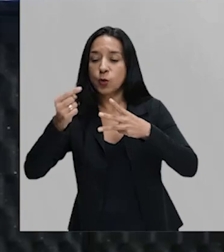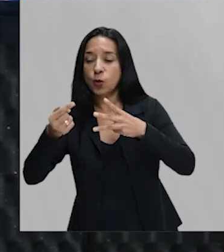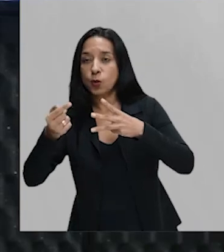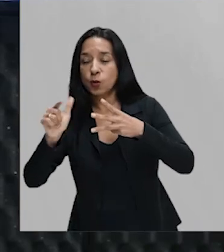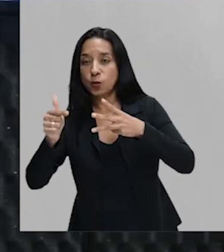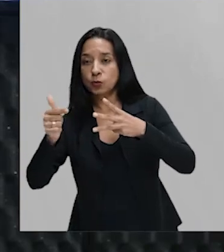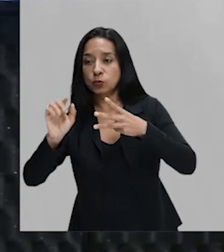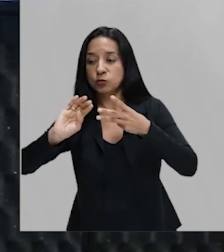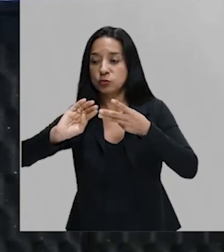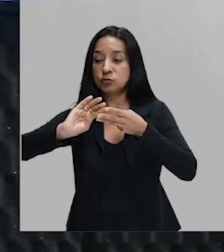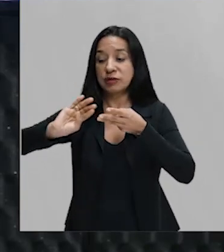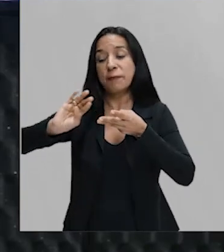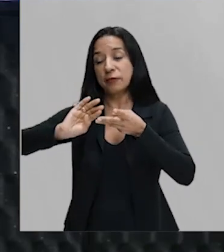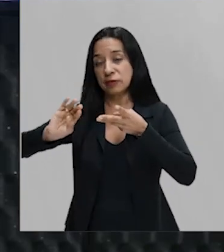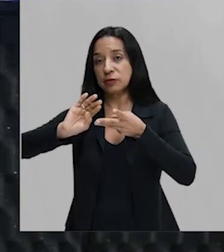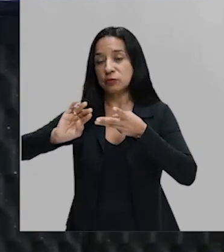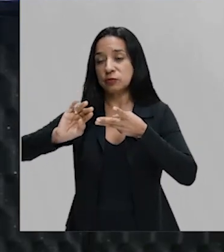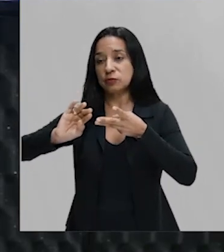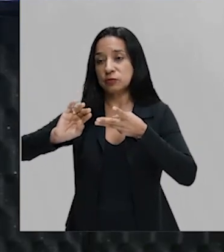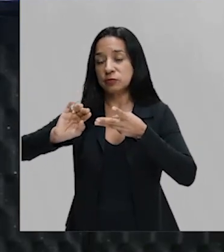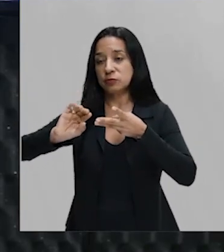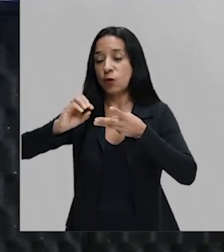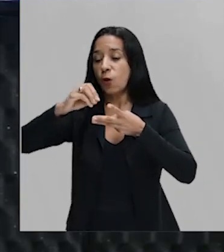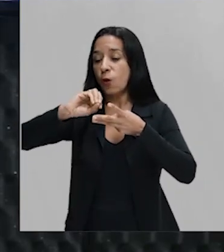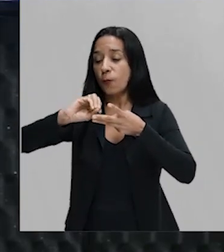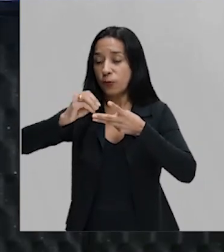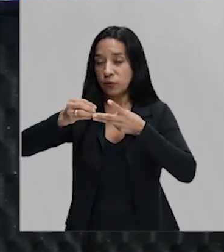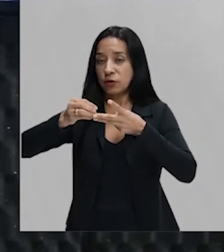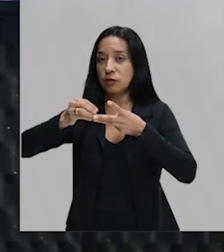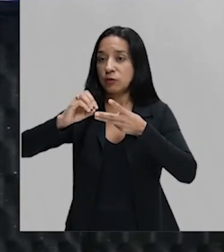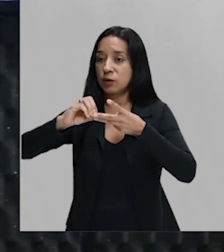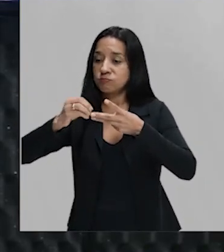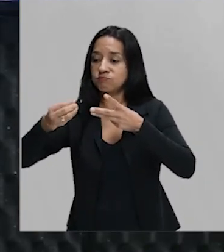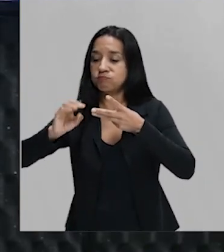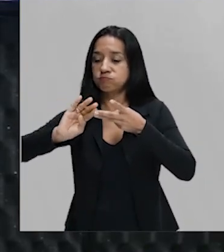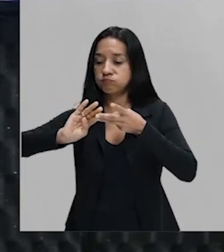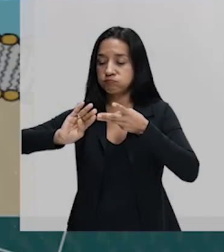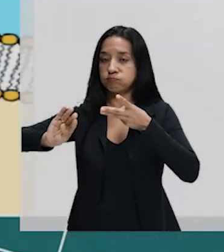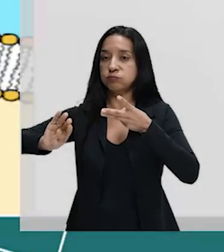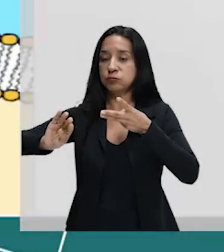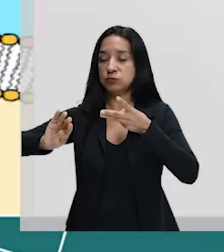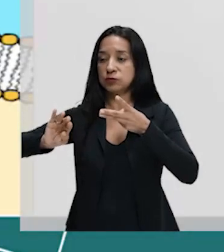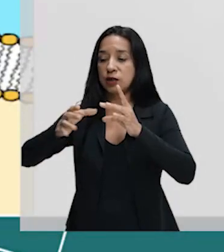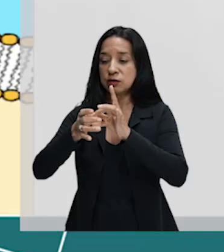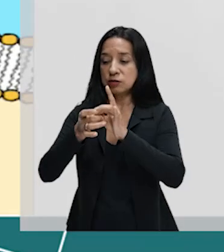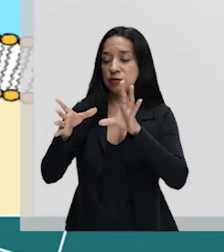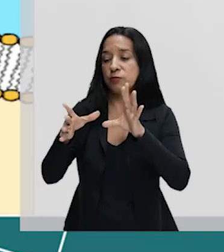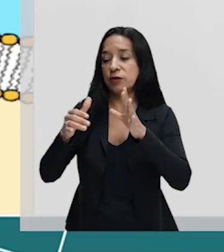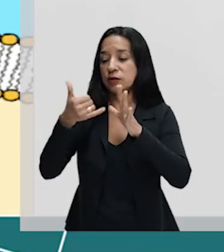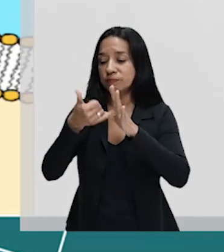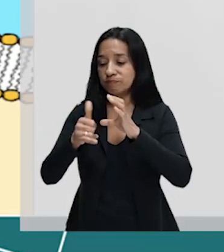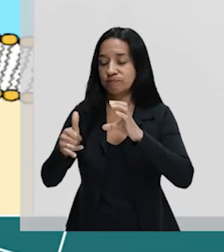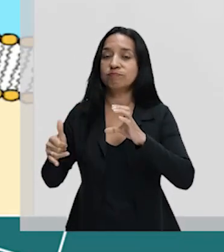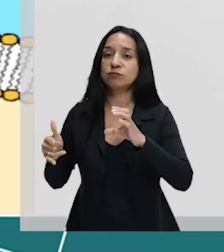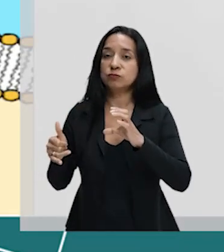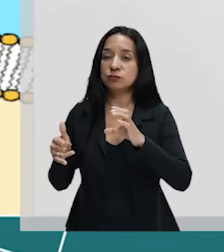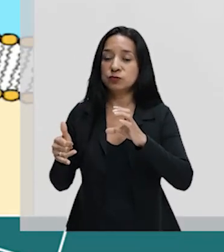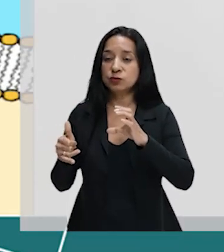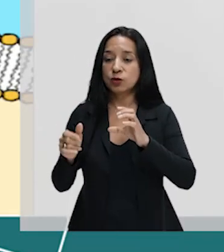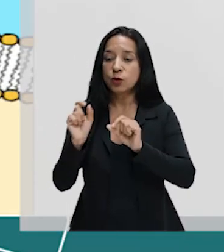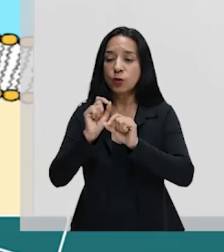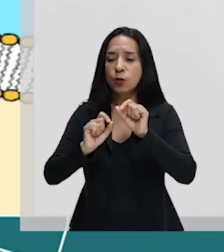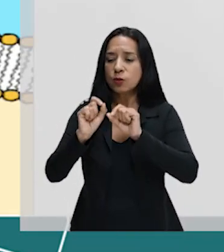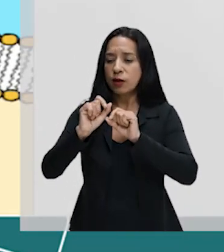ser separado. Quando essa molécula ela é quebrada, vai acontecer o quê? Liberação de energia. E essa energia vai